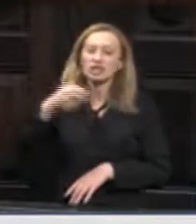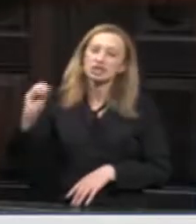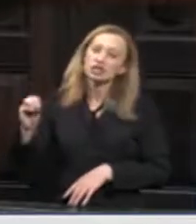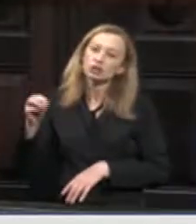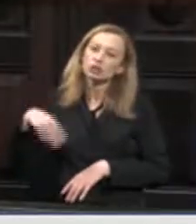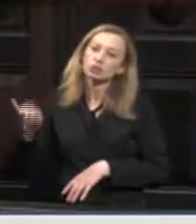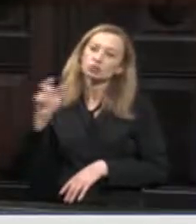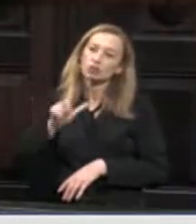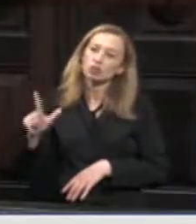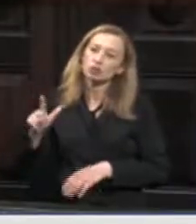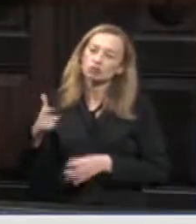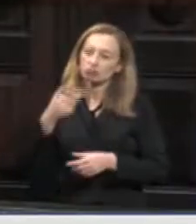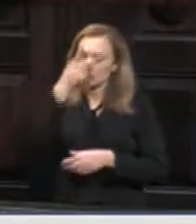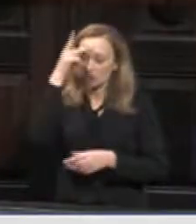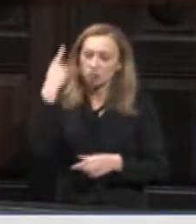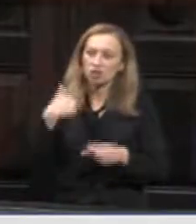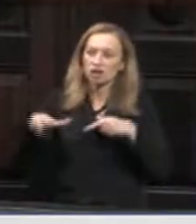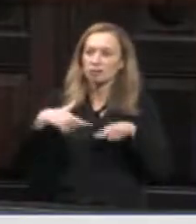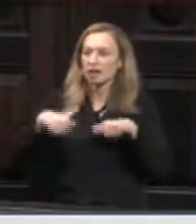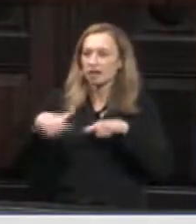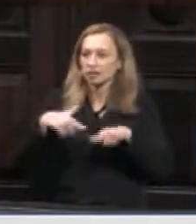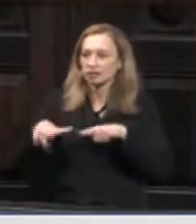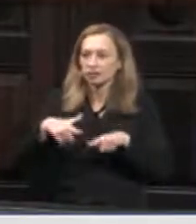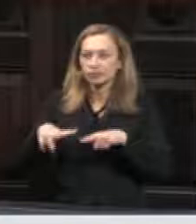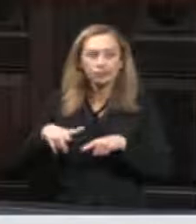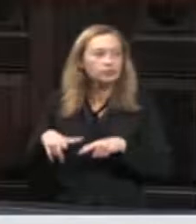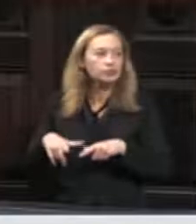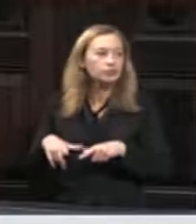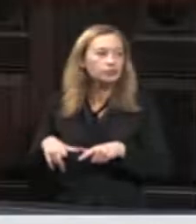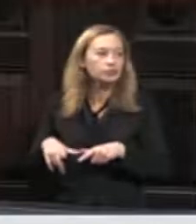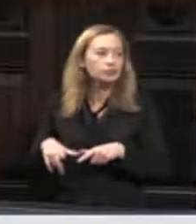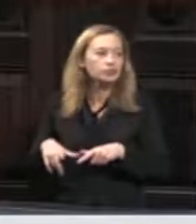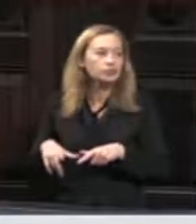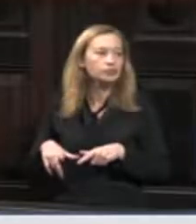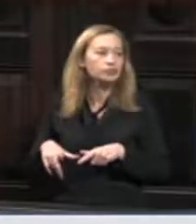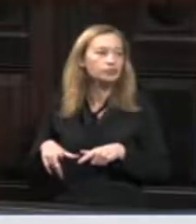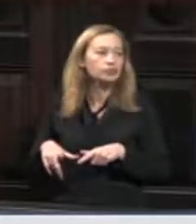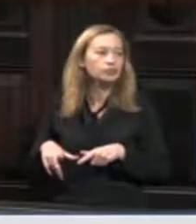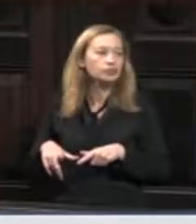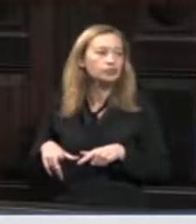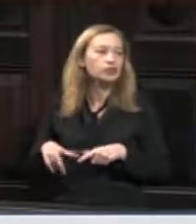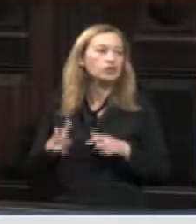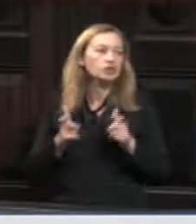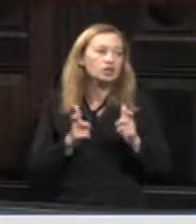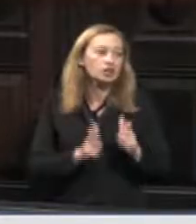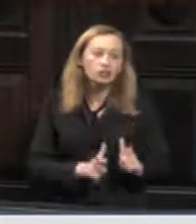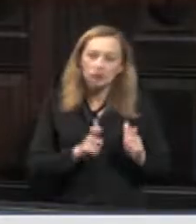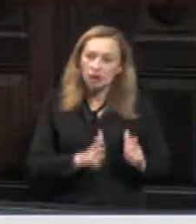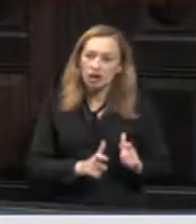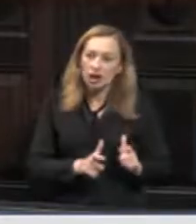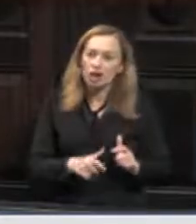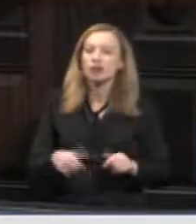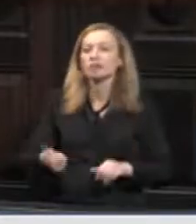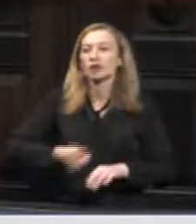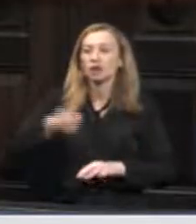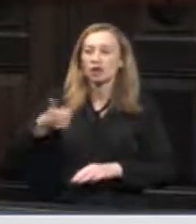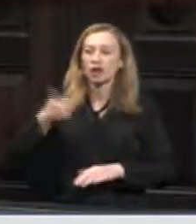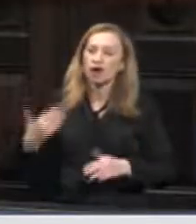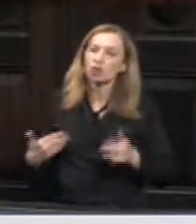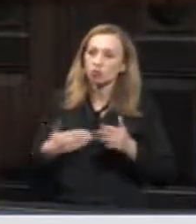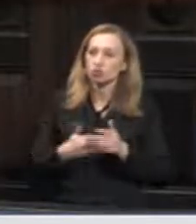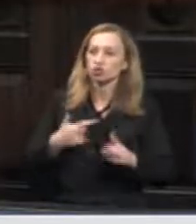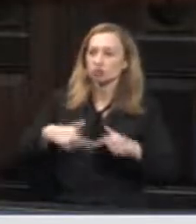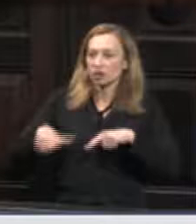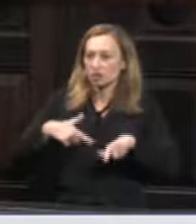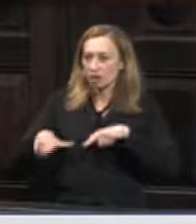empregos, porque trata-se de aquecer a economia naquela região, melhorar a indústria e o serviço do petróleo